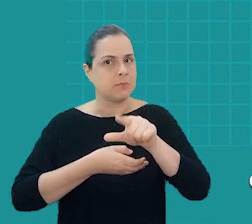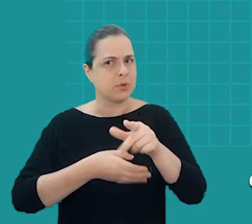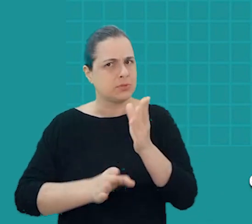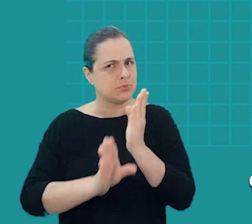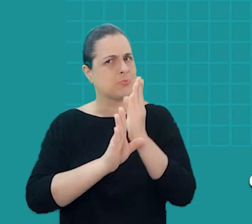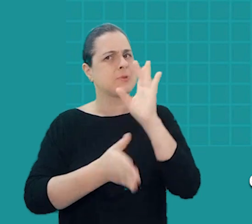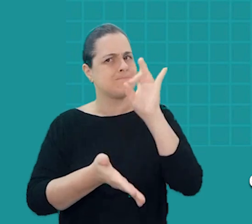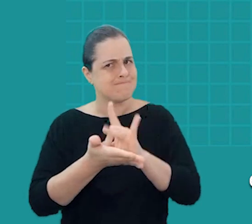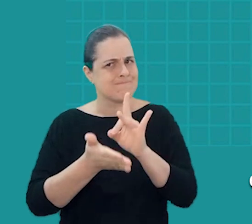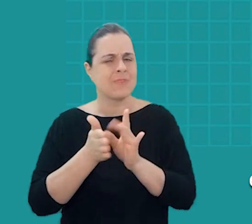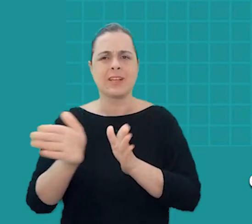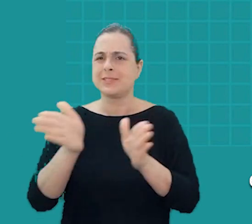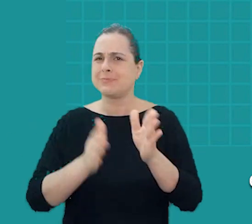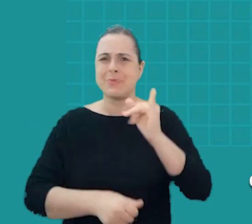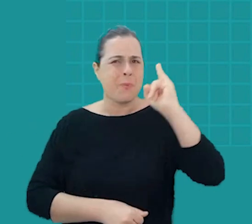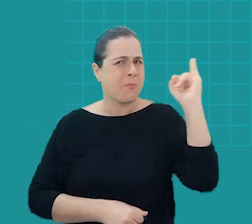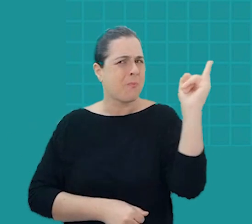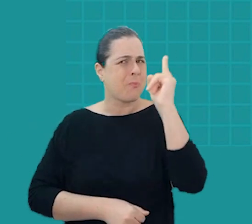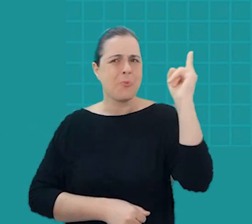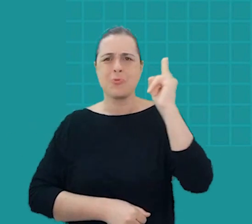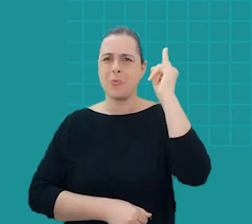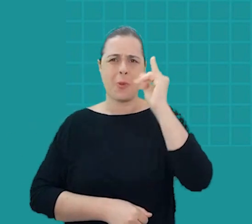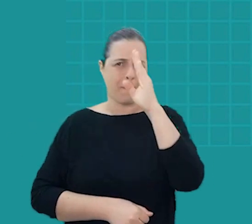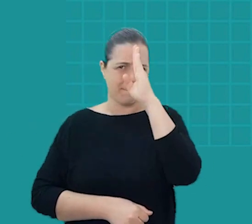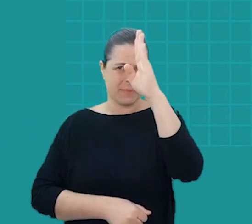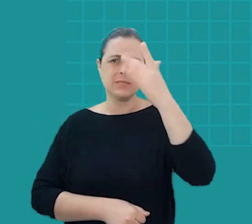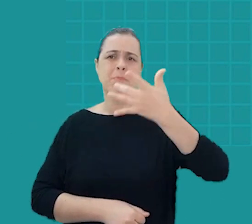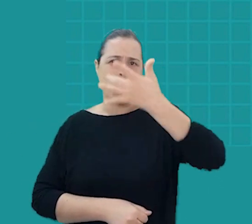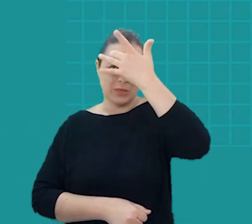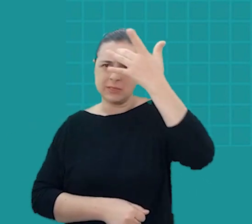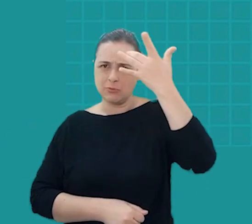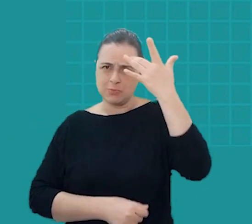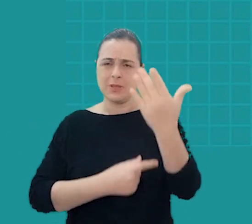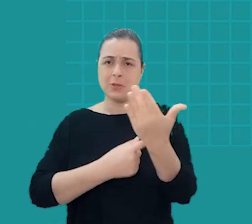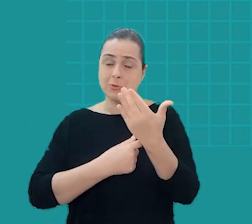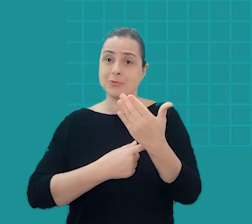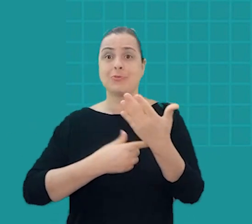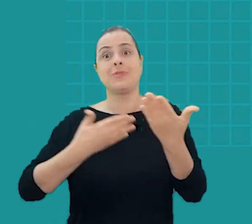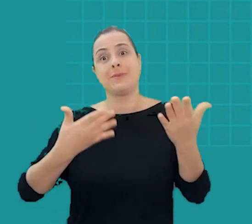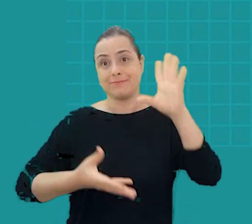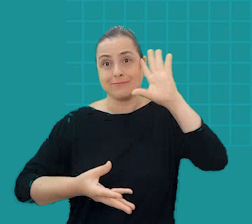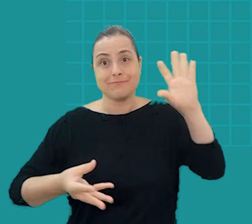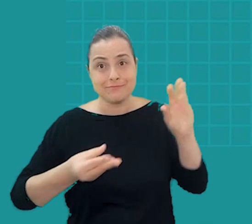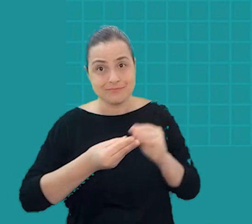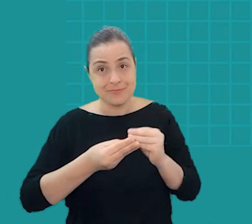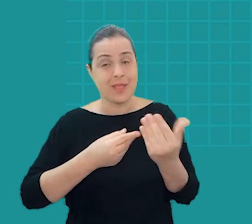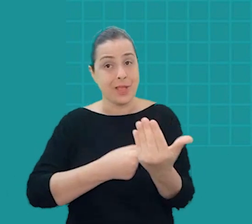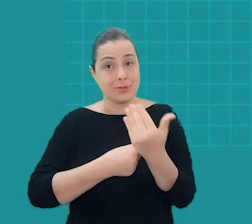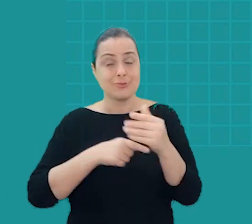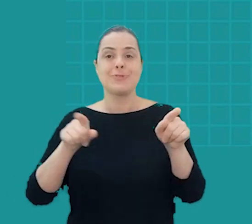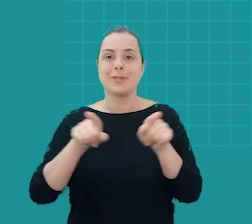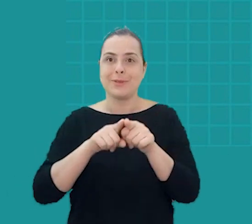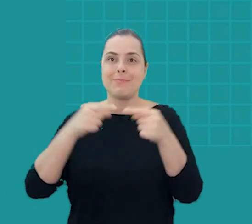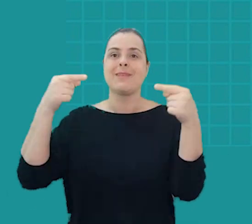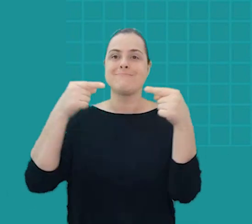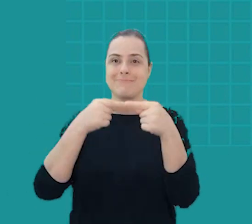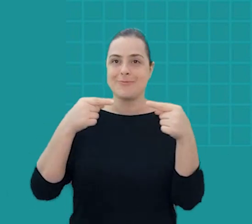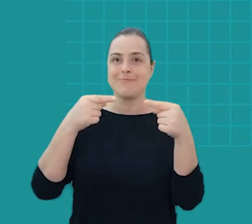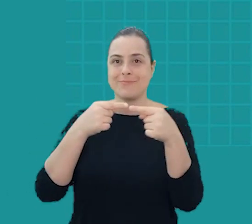é fundamental para uma produtividade, uma saúde mental, que, consequentemente, alinha com